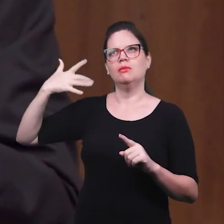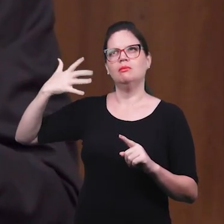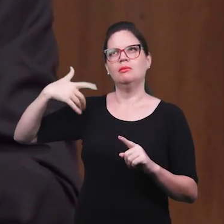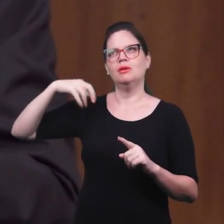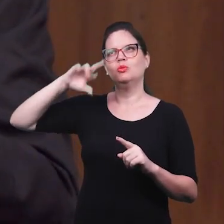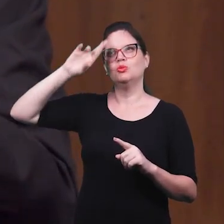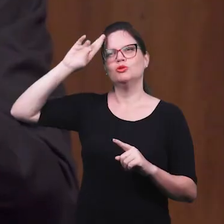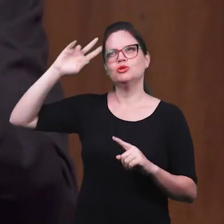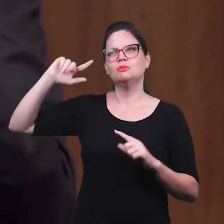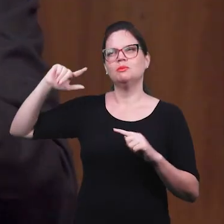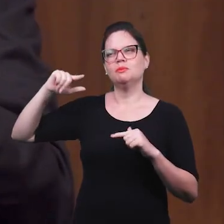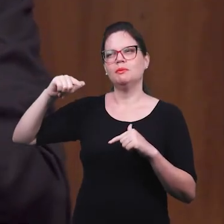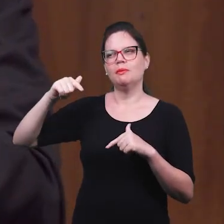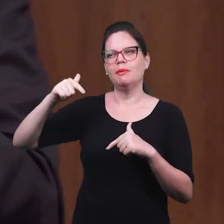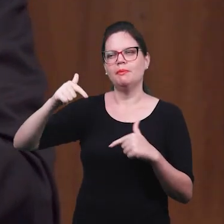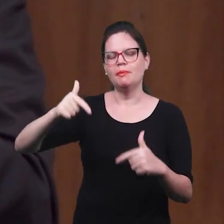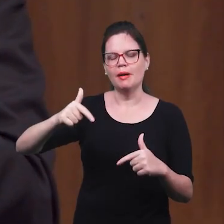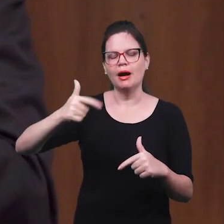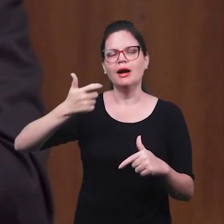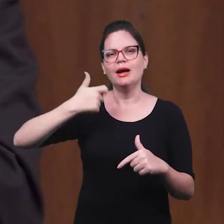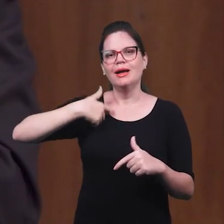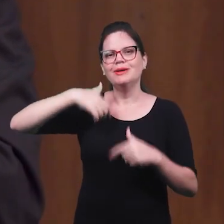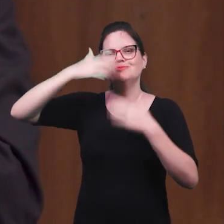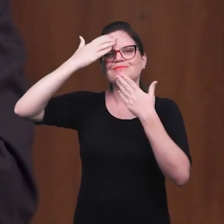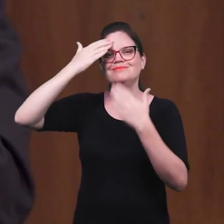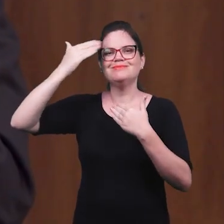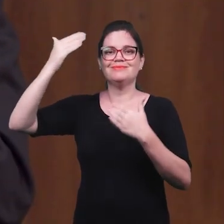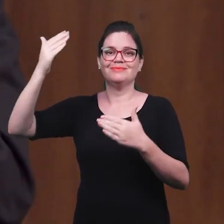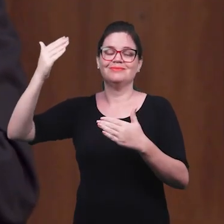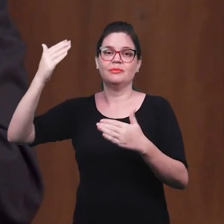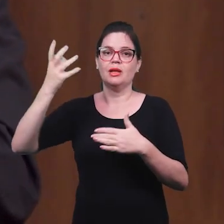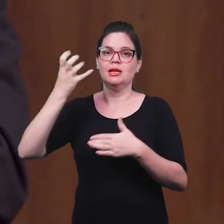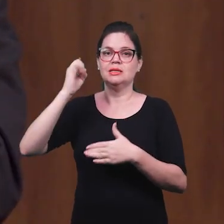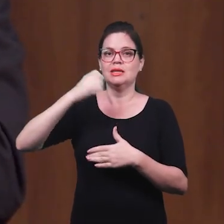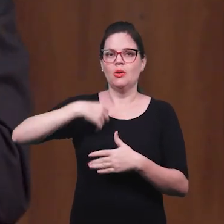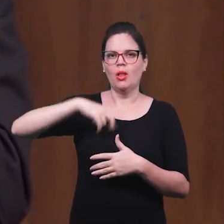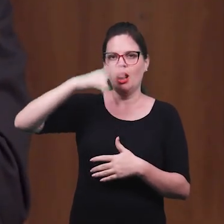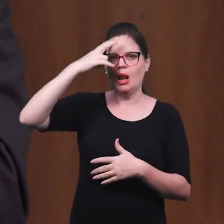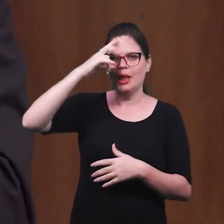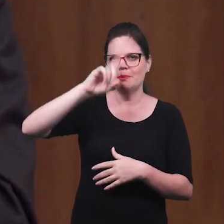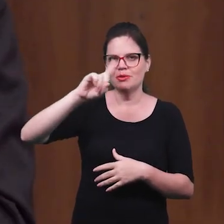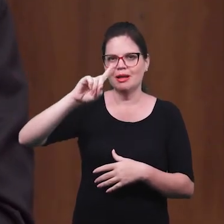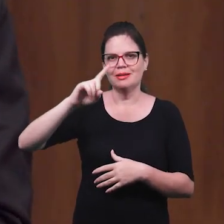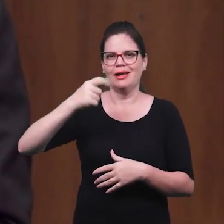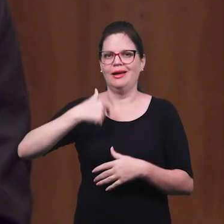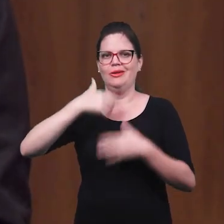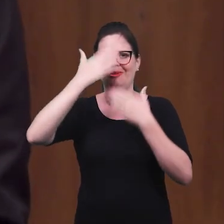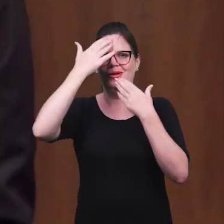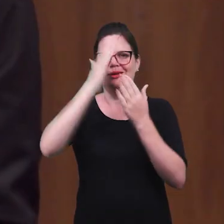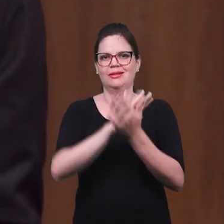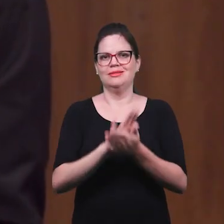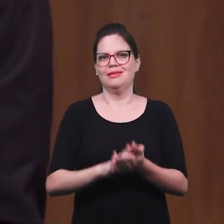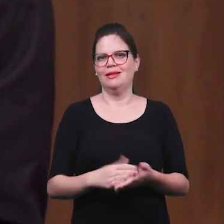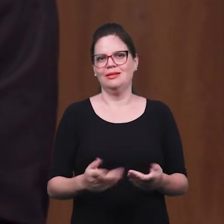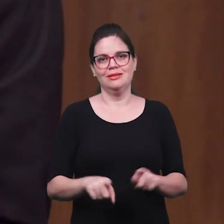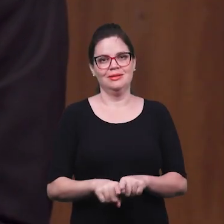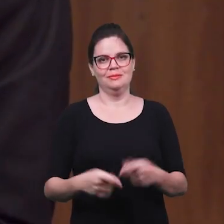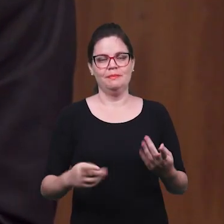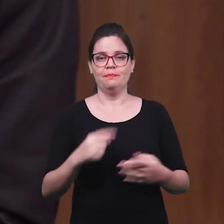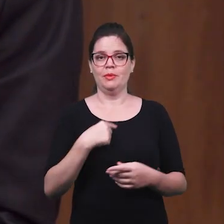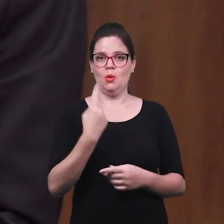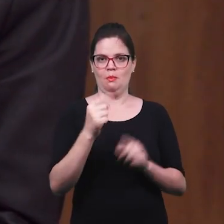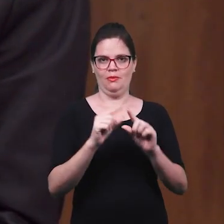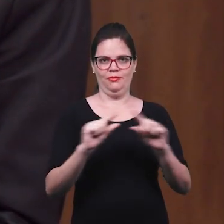é. E a falta de memória é a ingratidão. E aí tem uma frase que eu acho muito boa, que é o